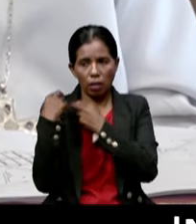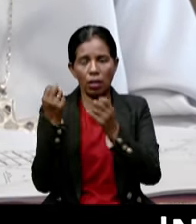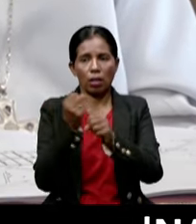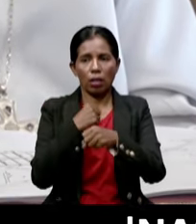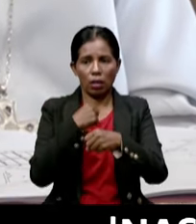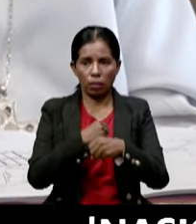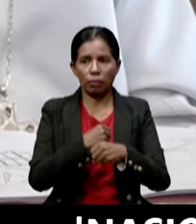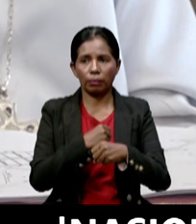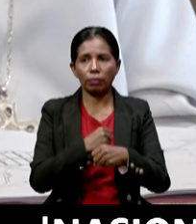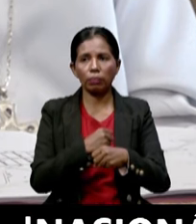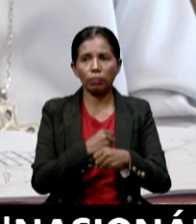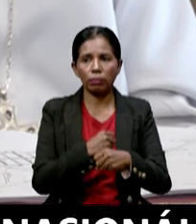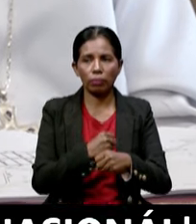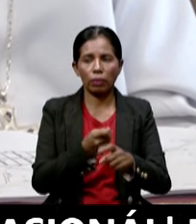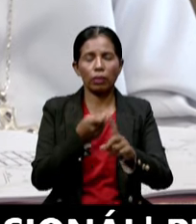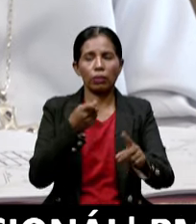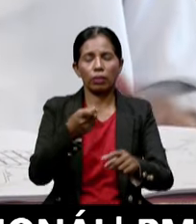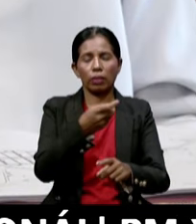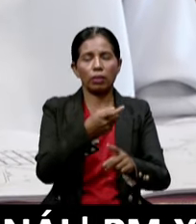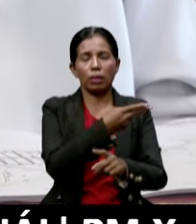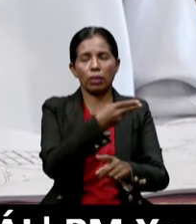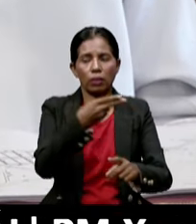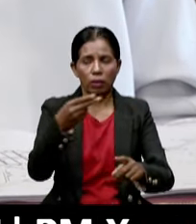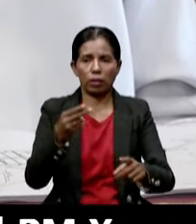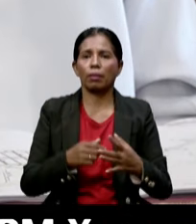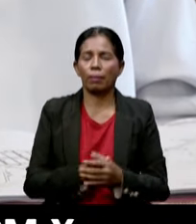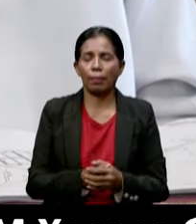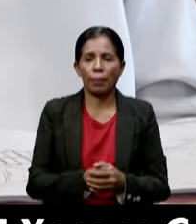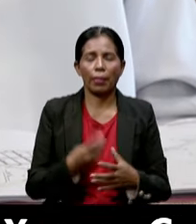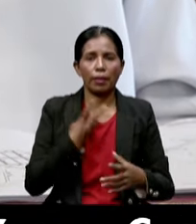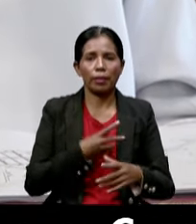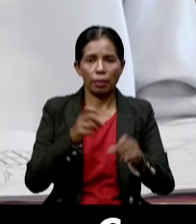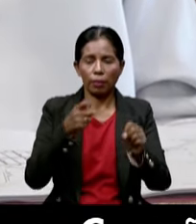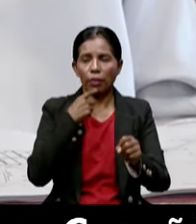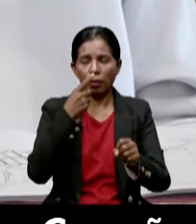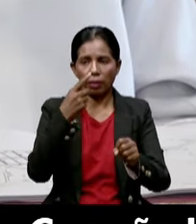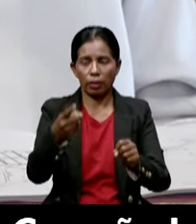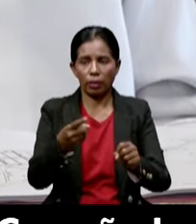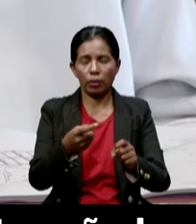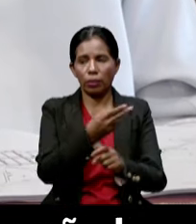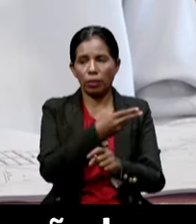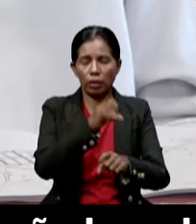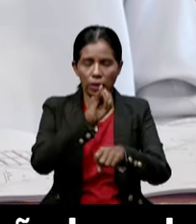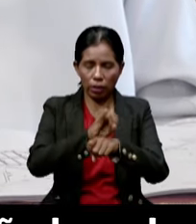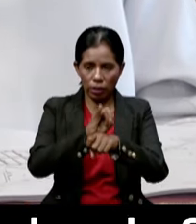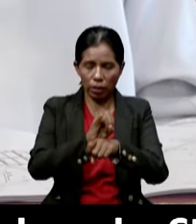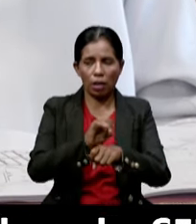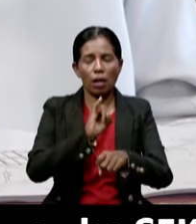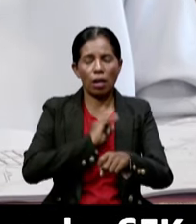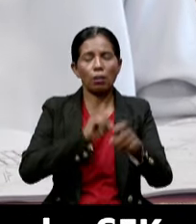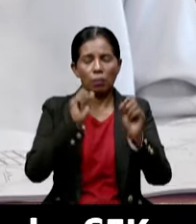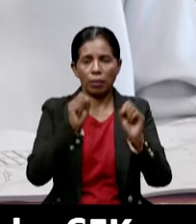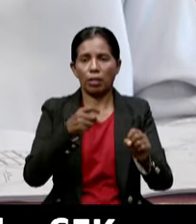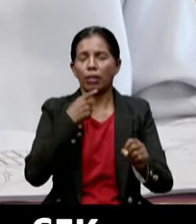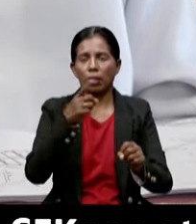Alona, será que estamos em Indonésia ou não? Outro, depois de andar na história, de andar no parte da igreja, nem ia, na verdade, de andar